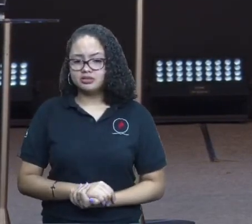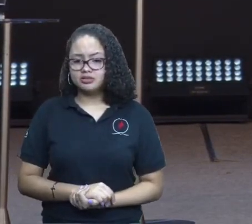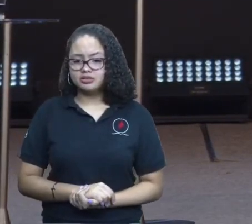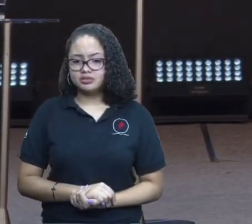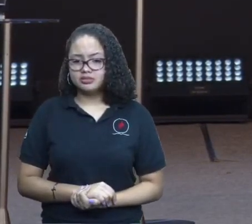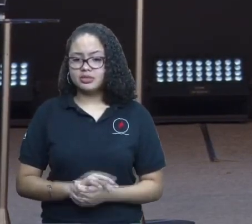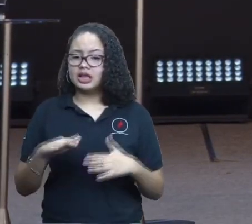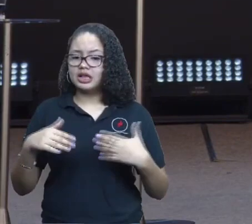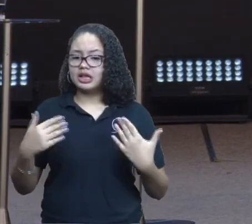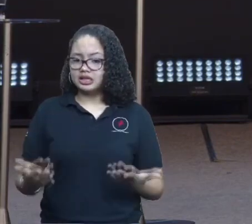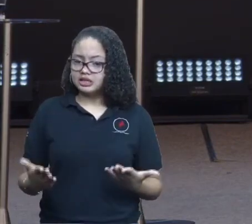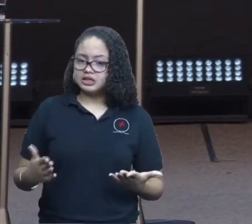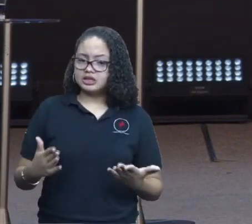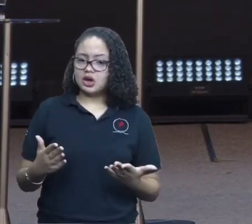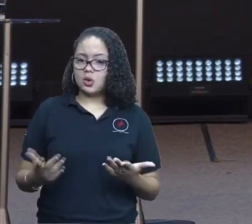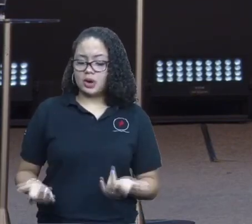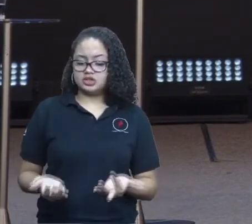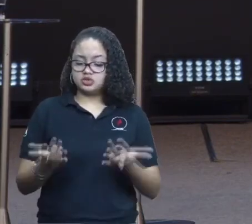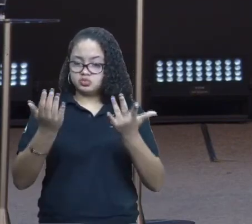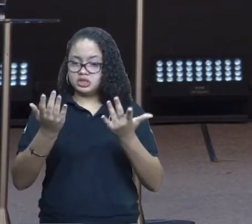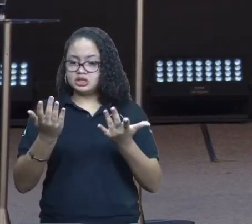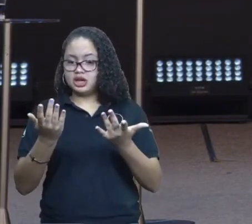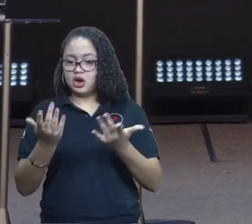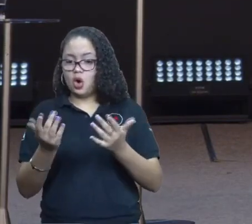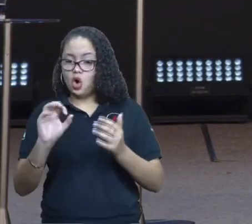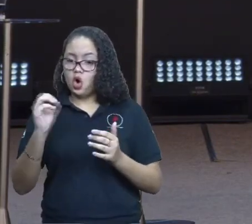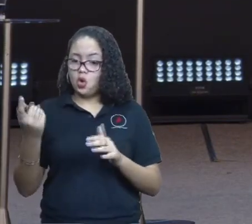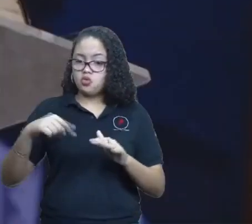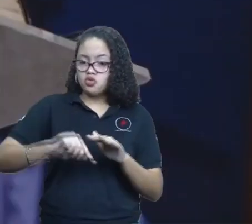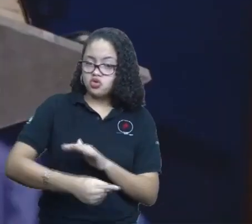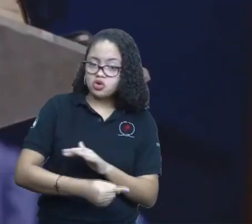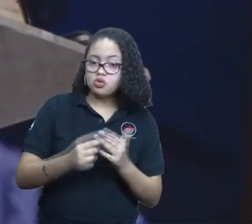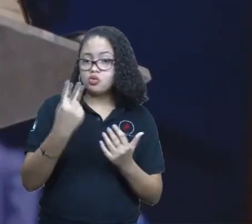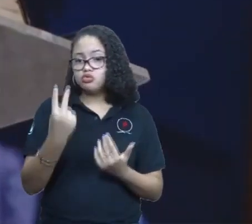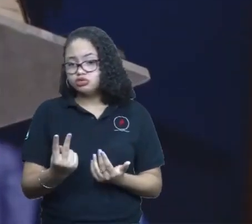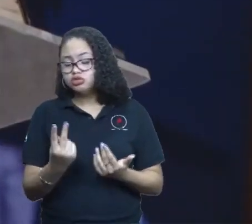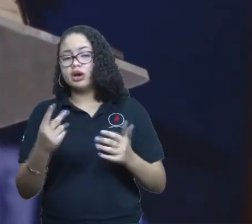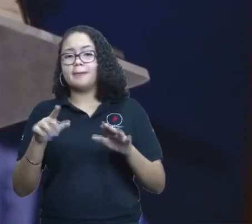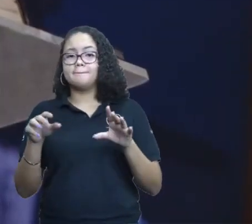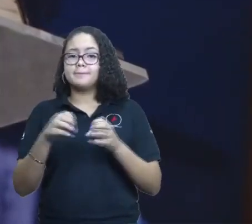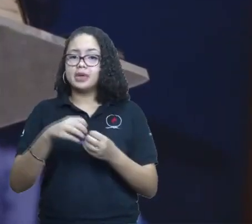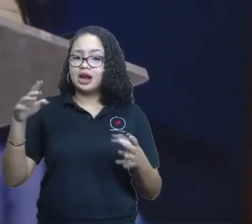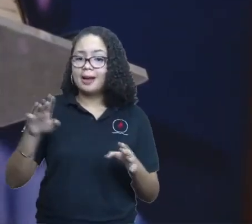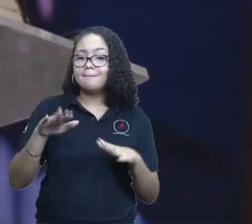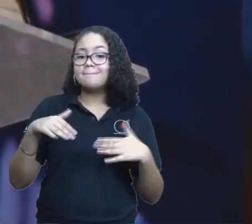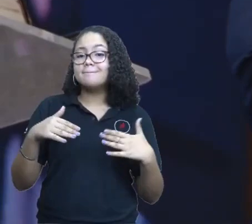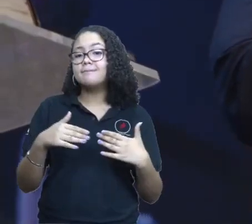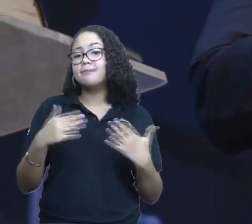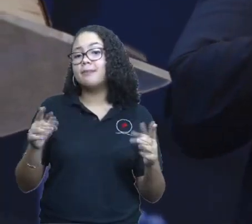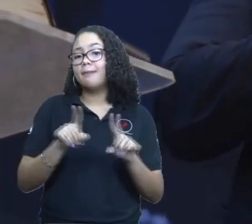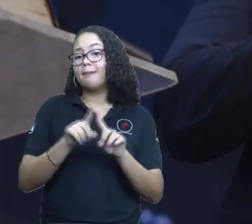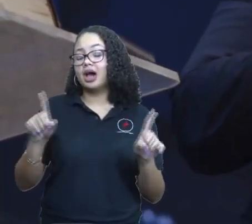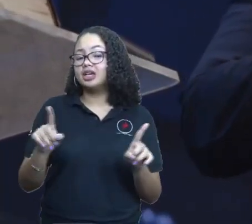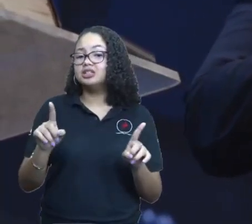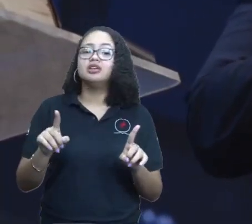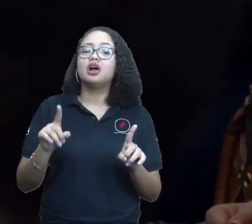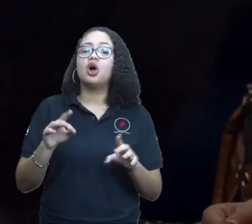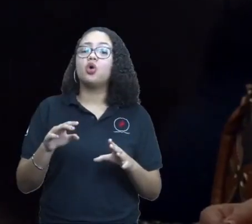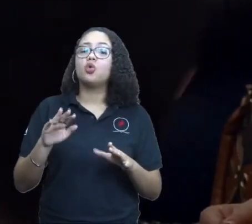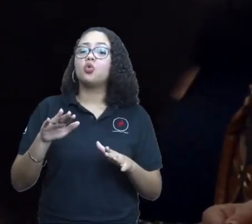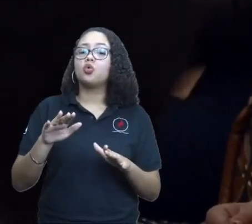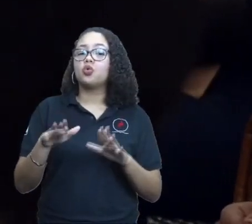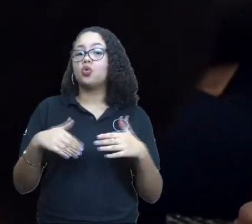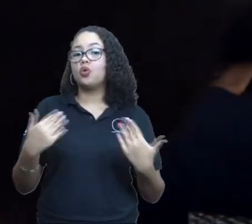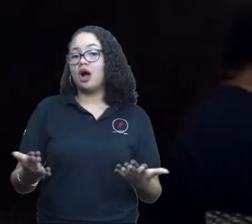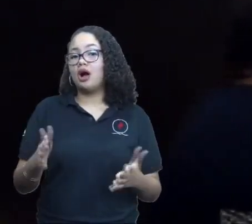então tanta subida de um como a descida do outros dois seriam me Mas qual é o milagre que foi escolhido